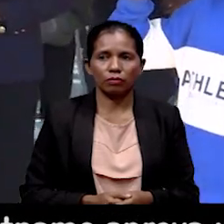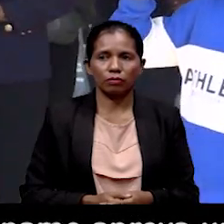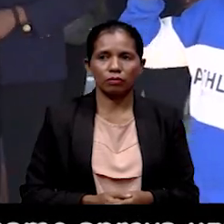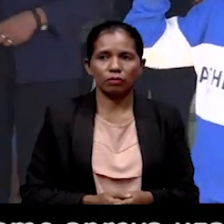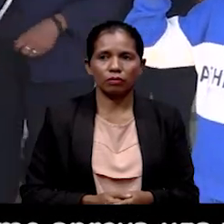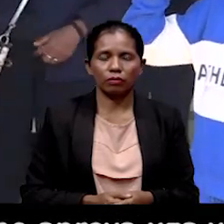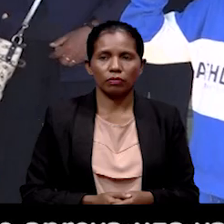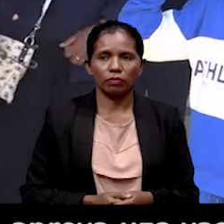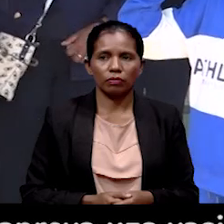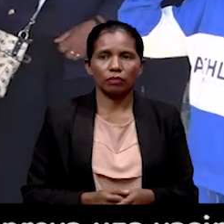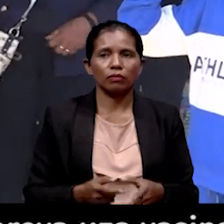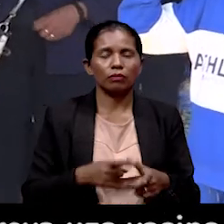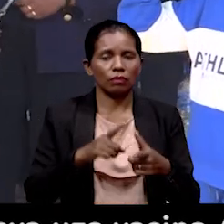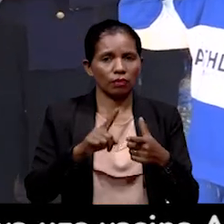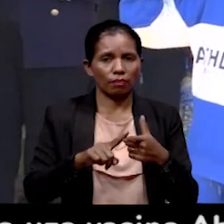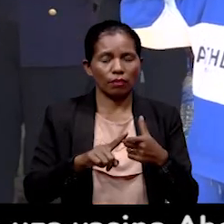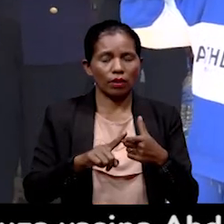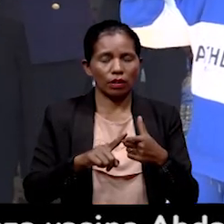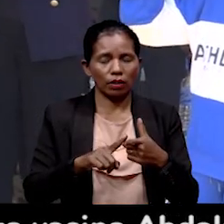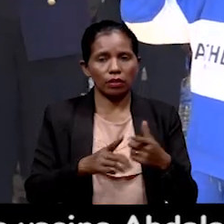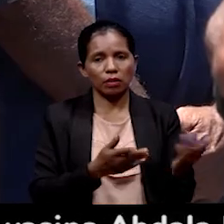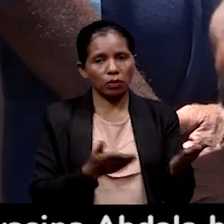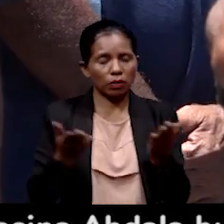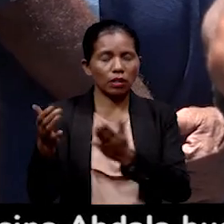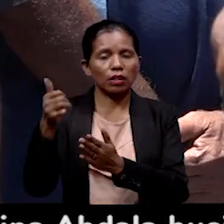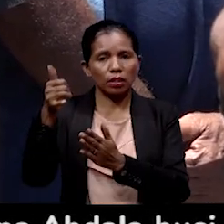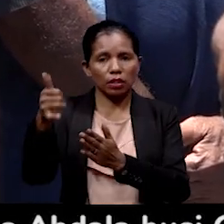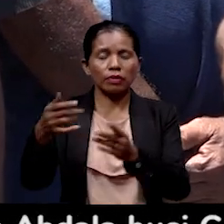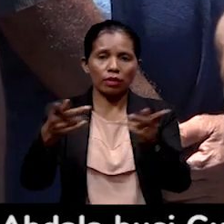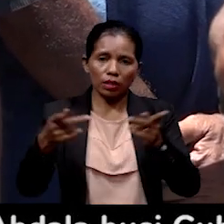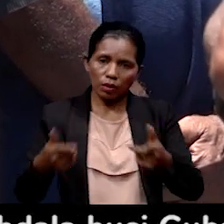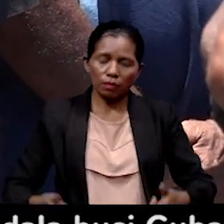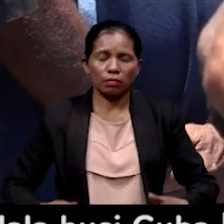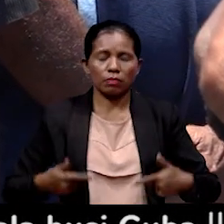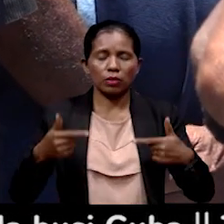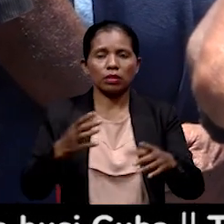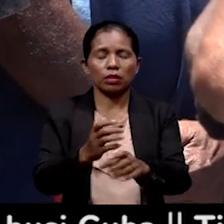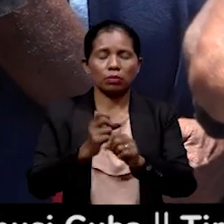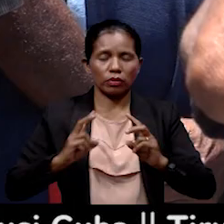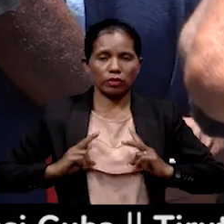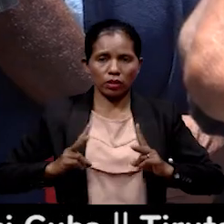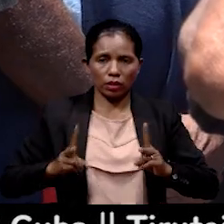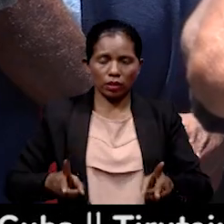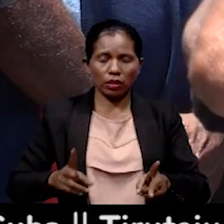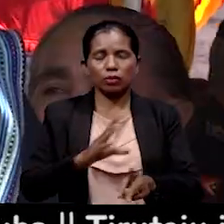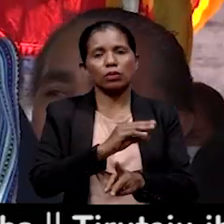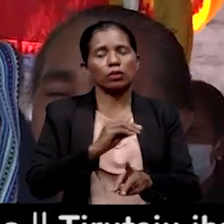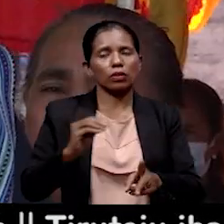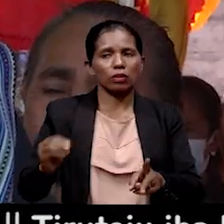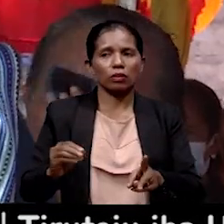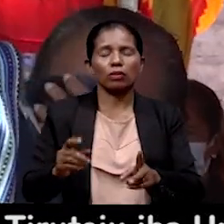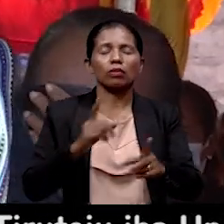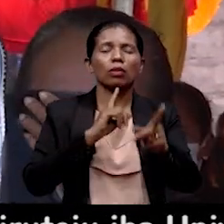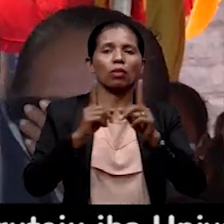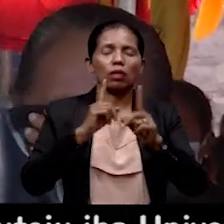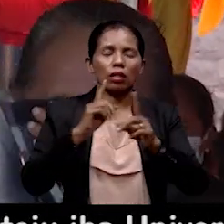Hafoin saudoso nia isin mate to ihania Moris Fatin, simusi morador, veterano, holianain. Hodi hamulak tuir